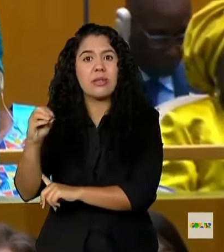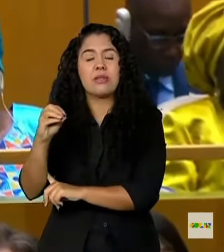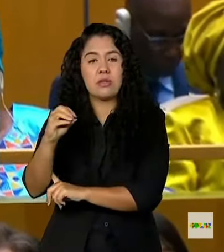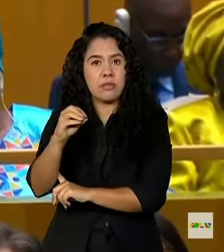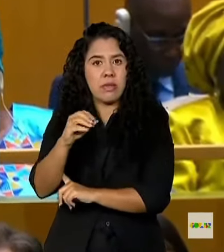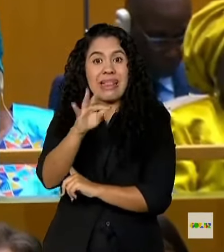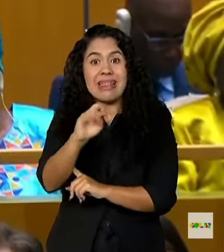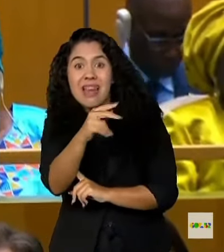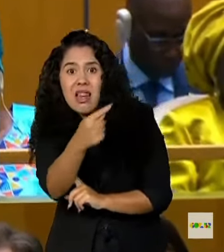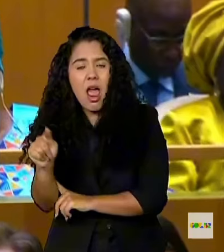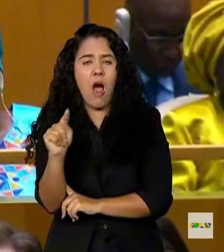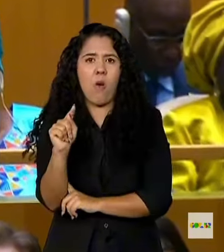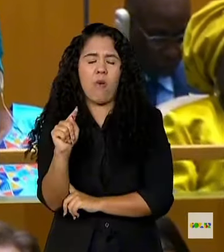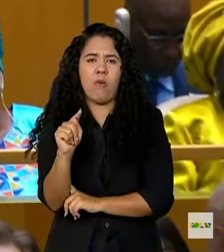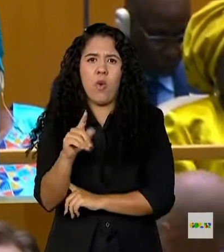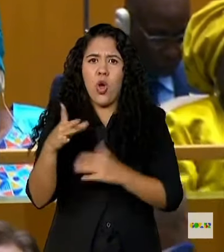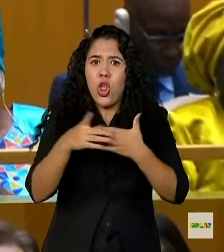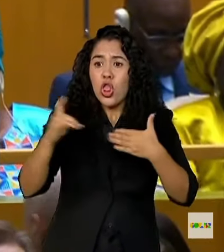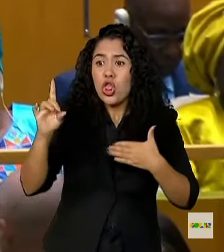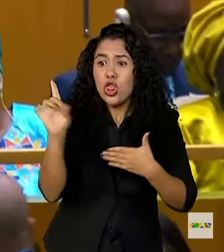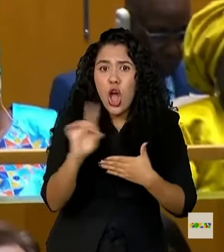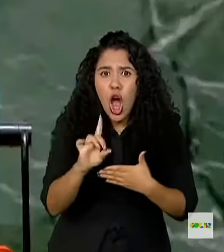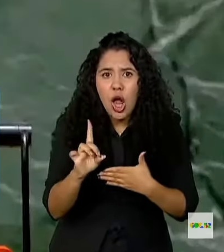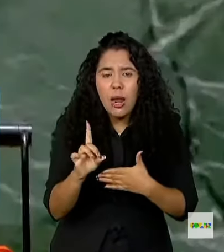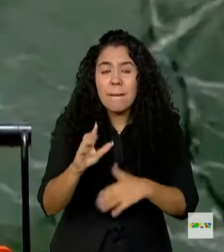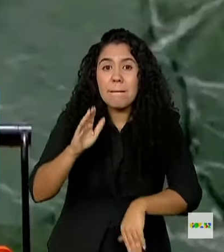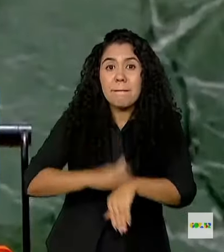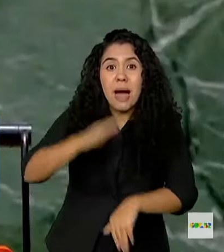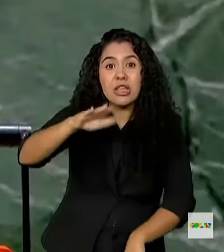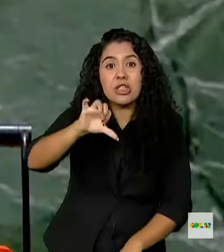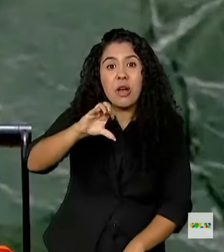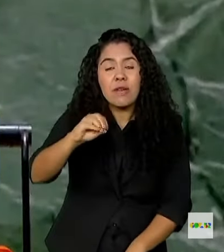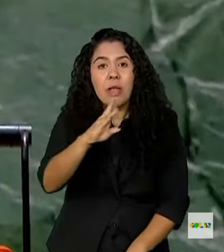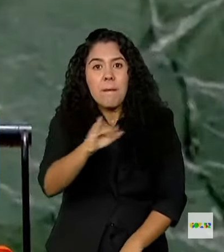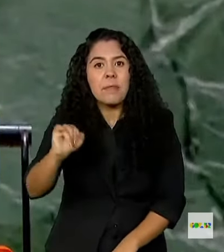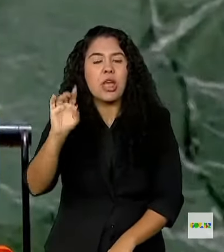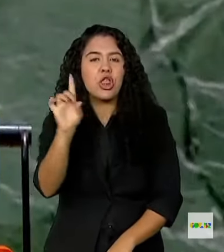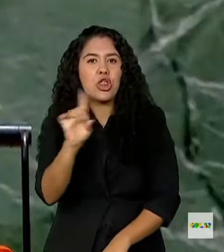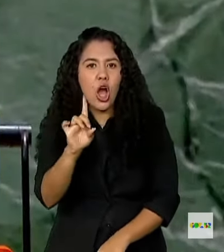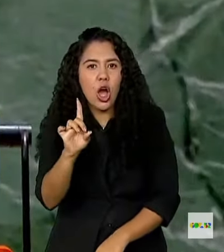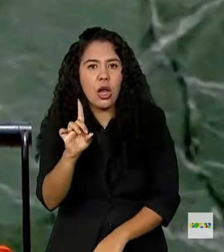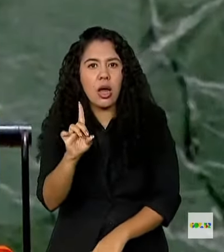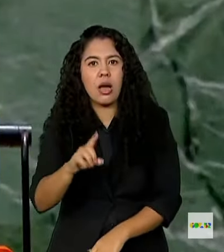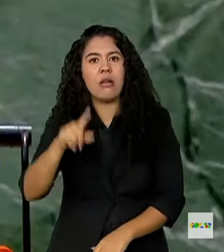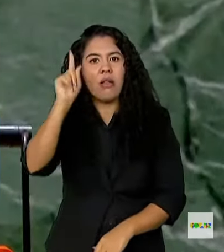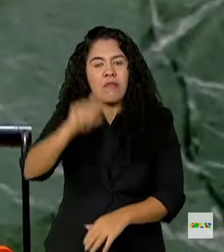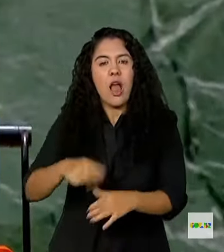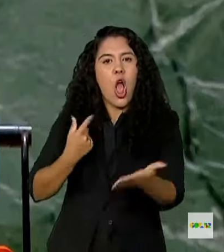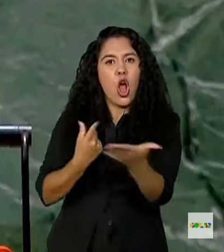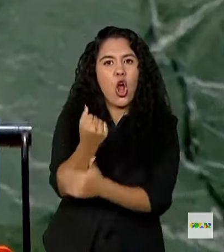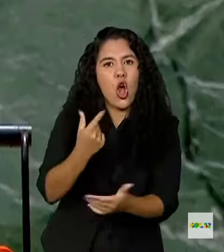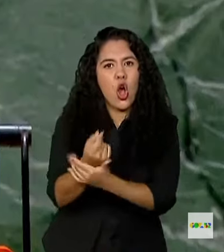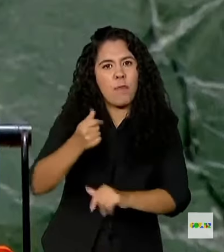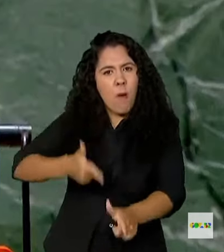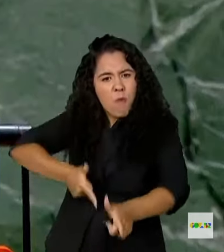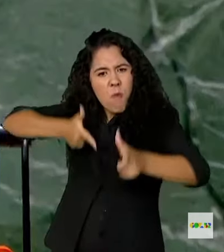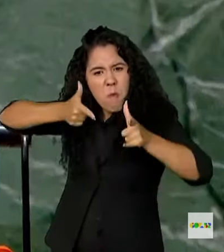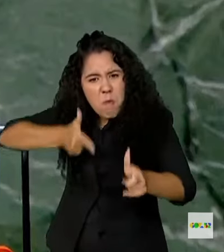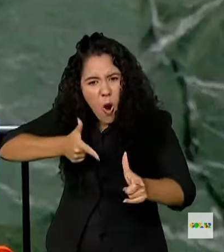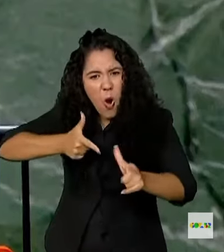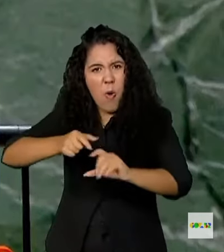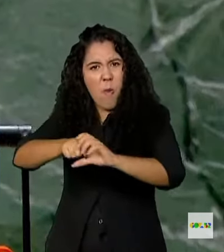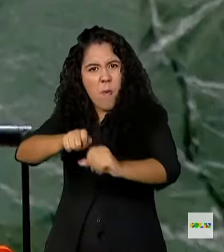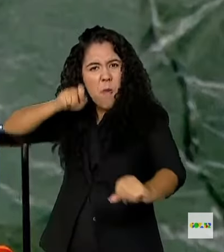US$ 2,4 trilhões. Mais de US$ 90 bilhões foram mobilizados com arsenais nucleares. Estes